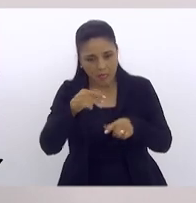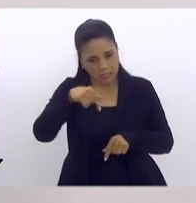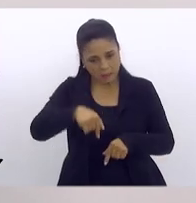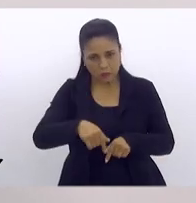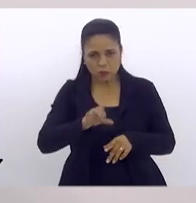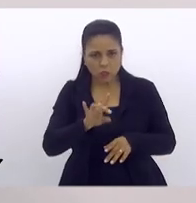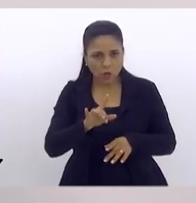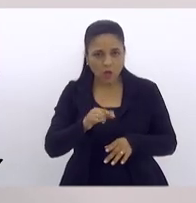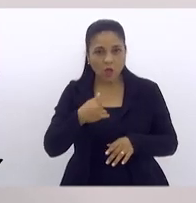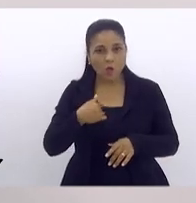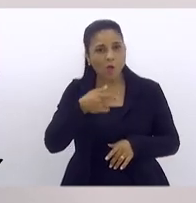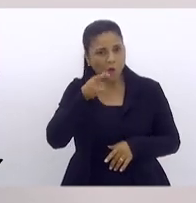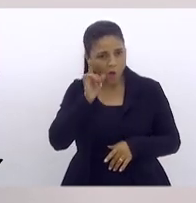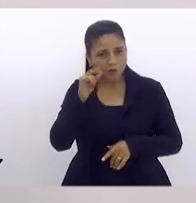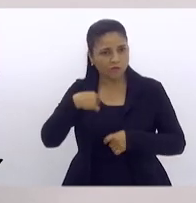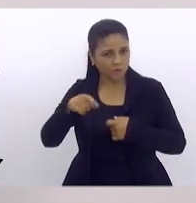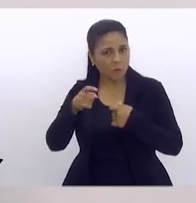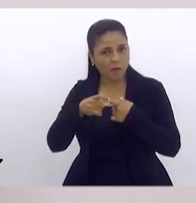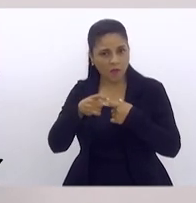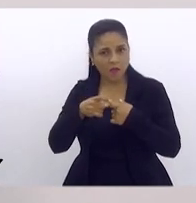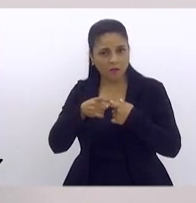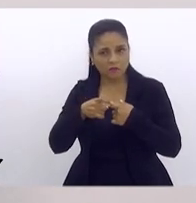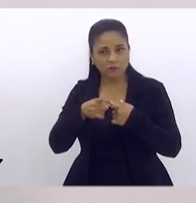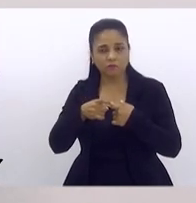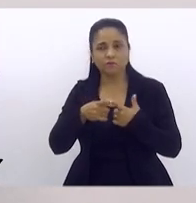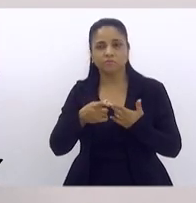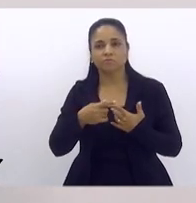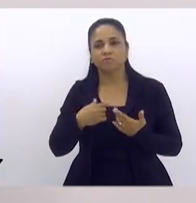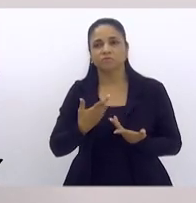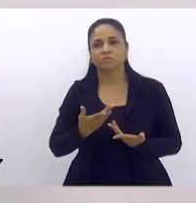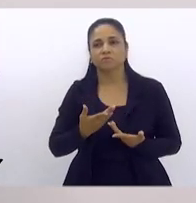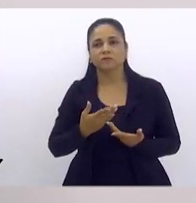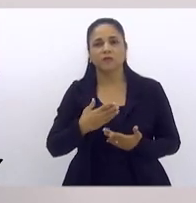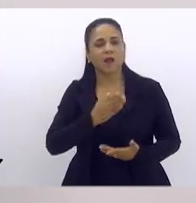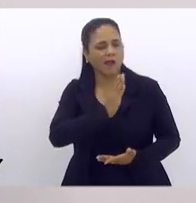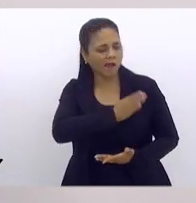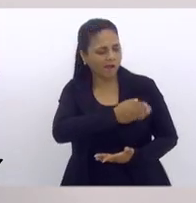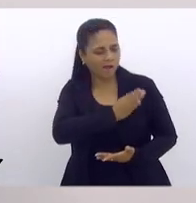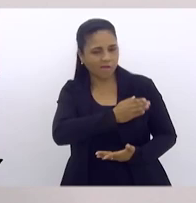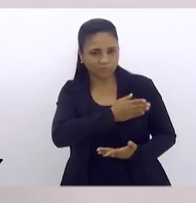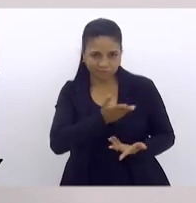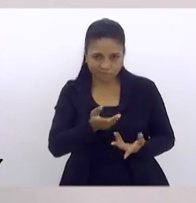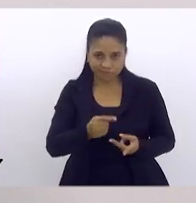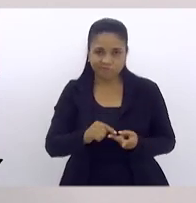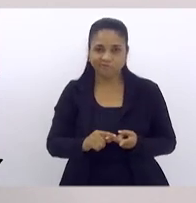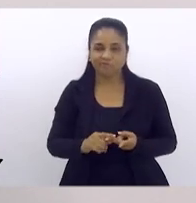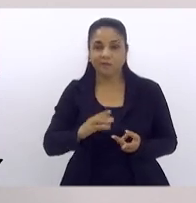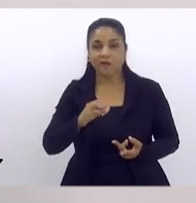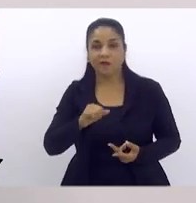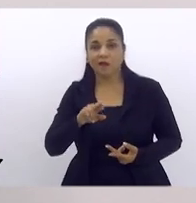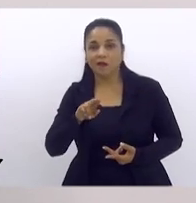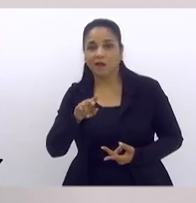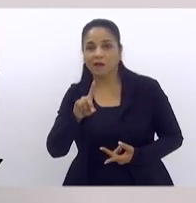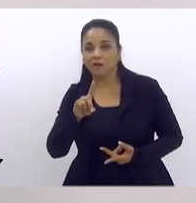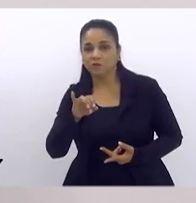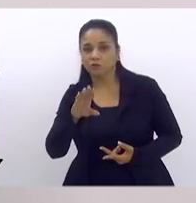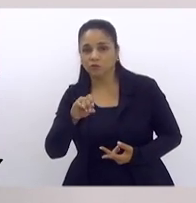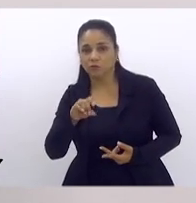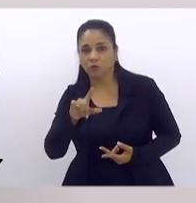de eu fui um médico tradicional cardiologista tudo que a gente